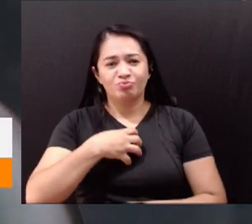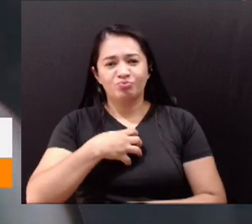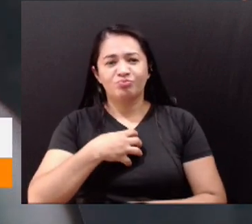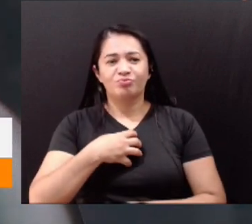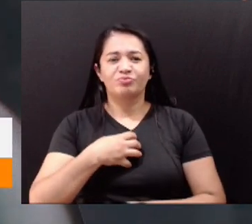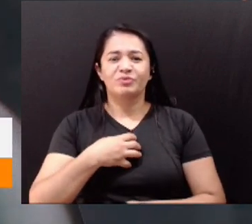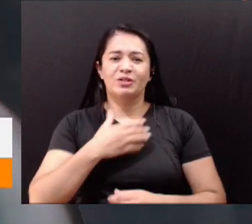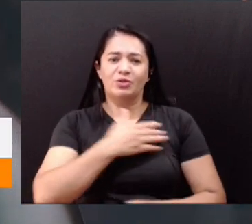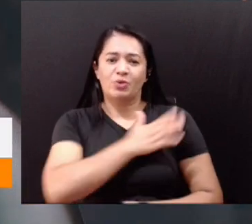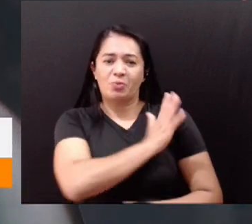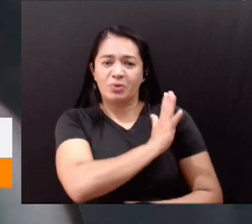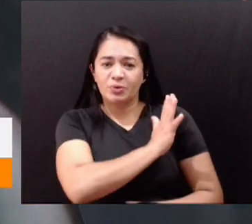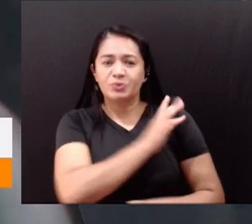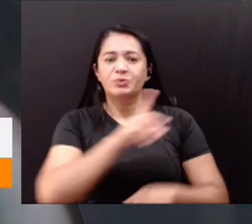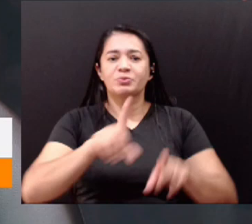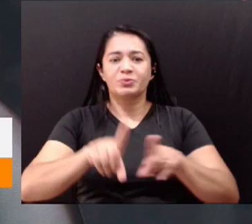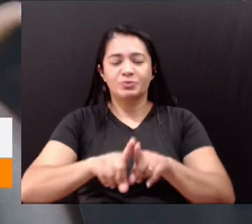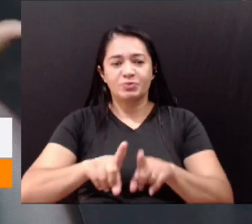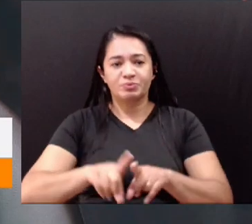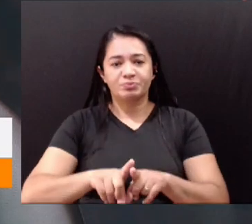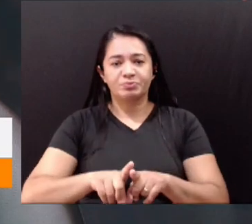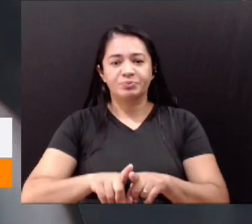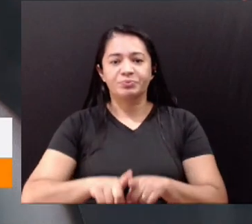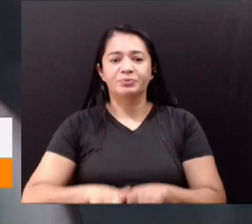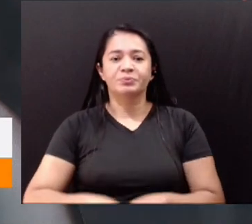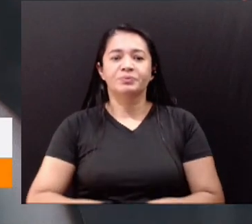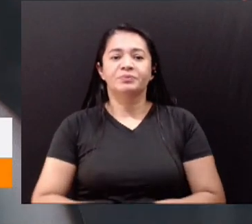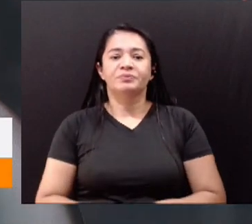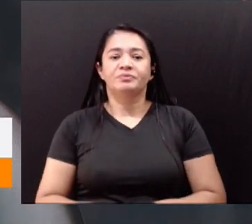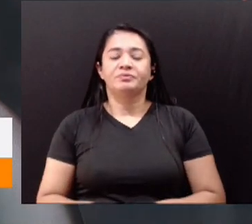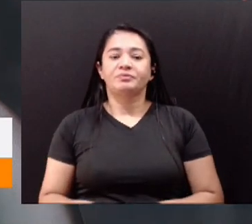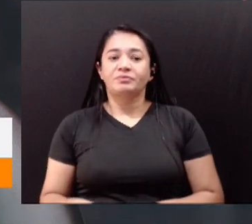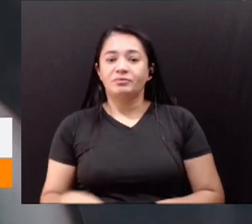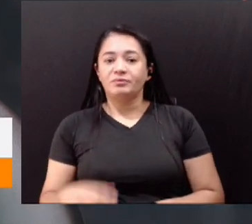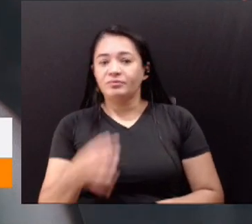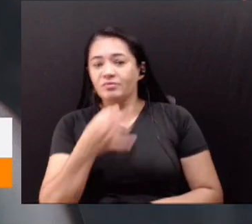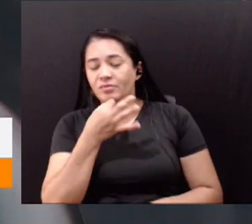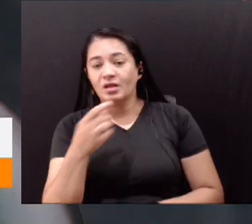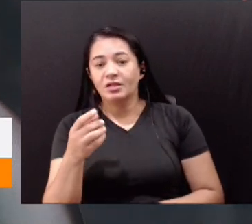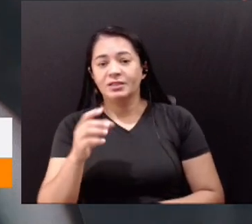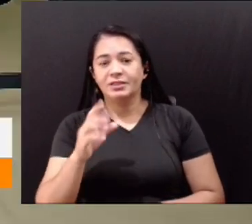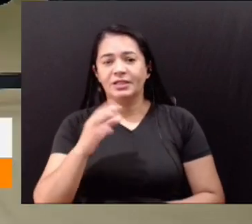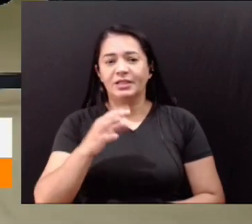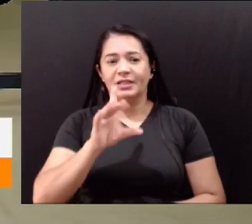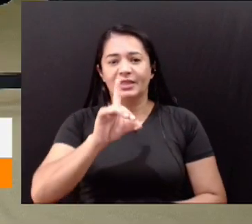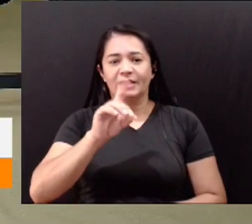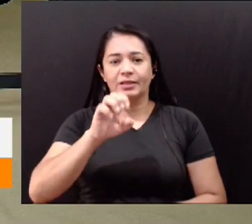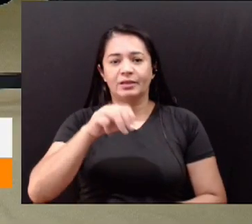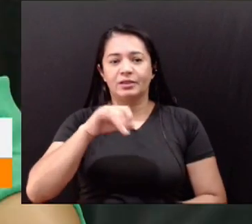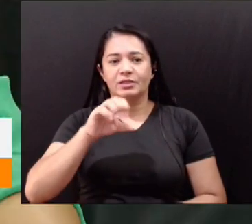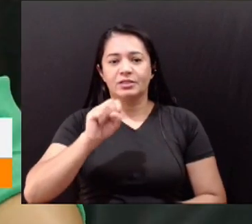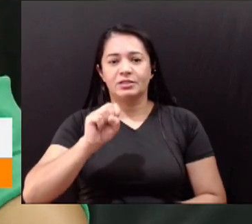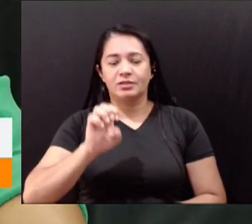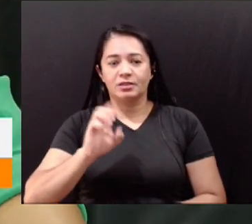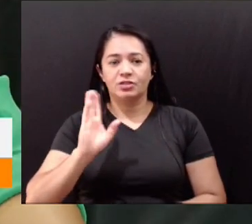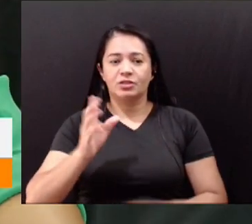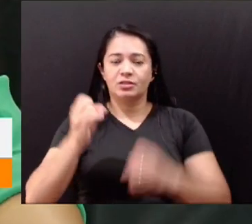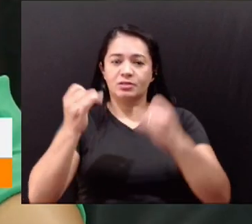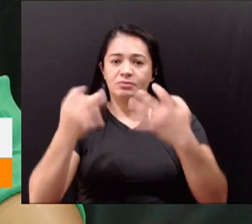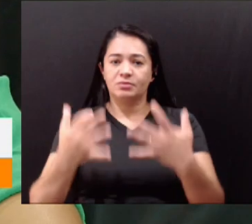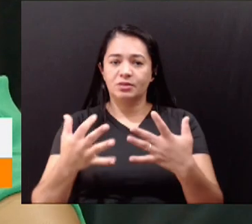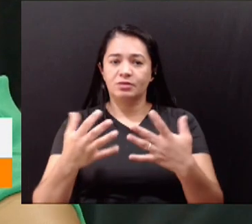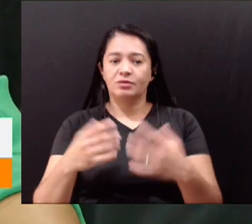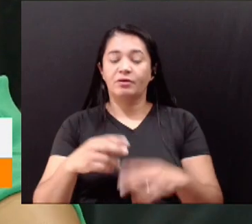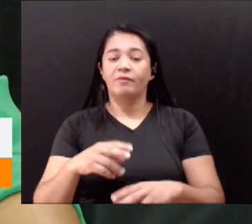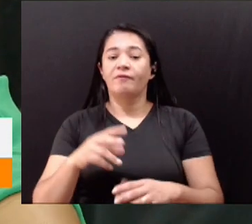preconceito, né, que acho que a Denise colocou e lembrou muito bem. É verdade, muito bem lembrado a questão do etarismo, né? A gente precisa